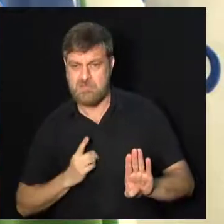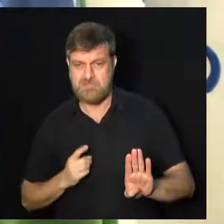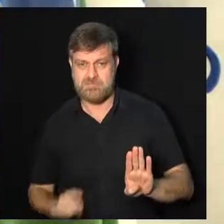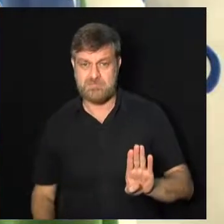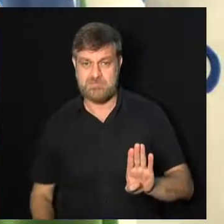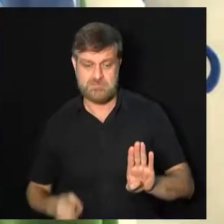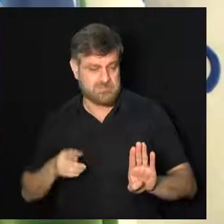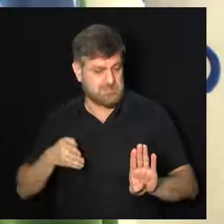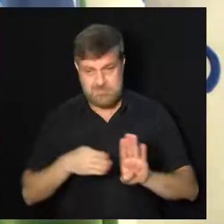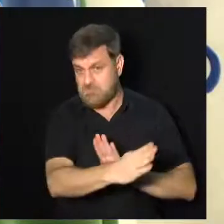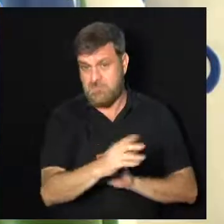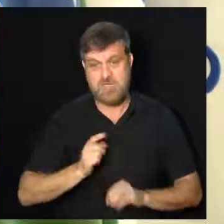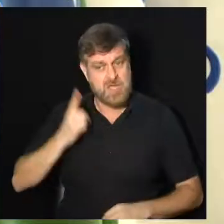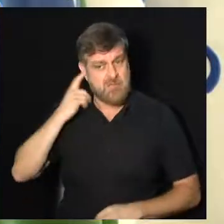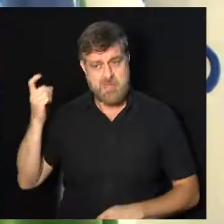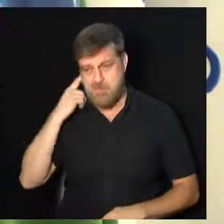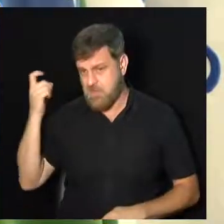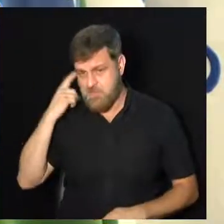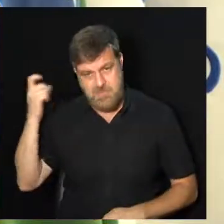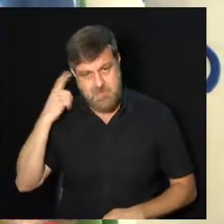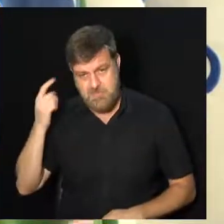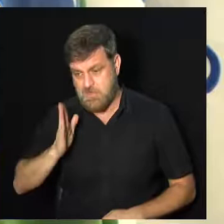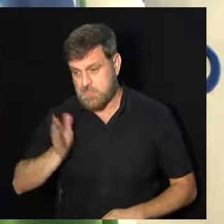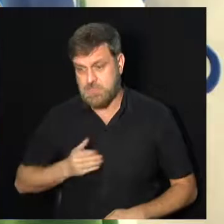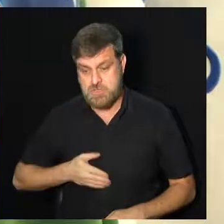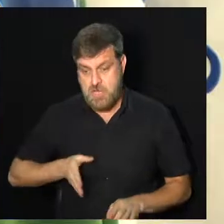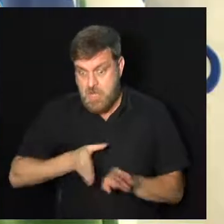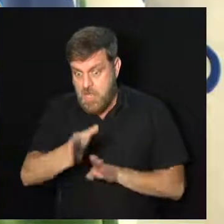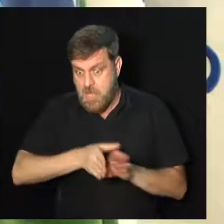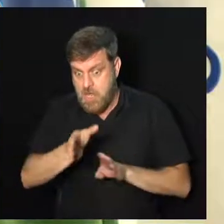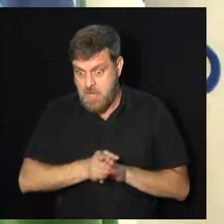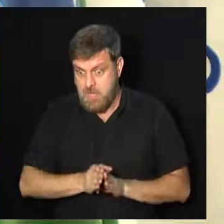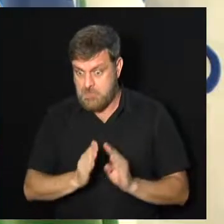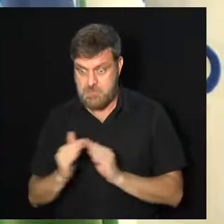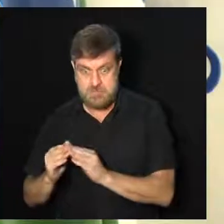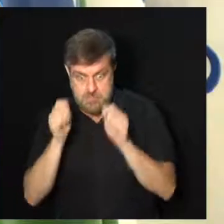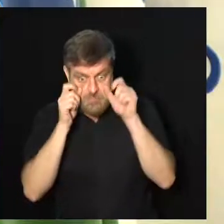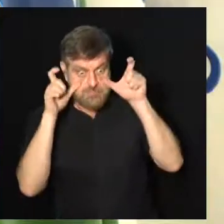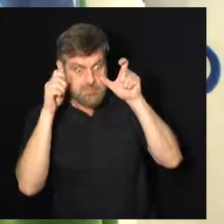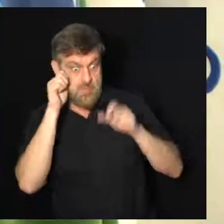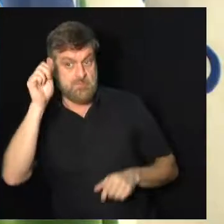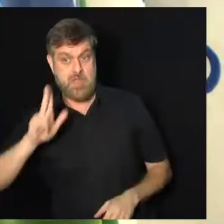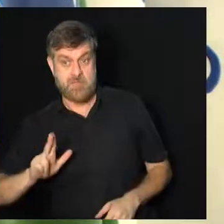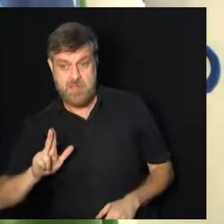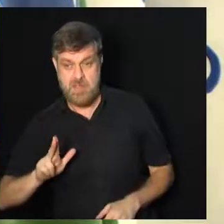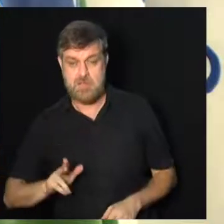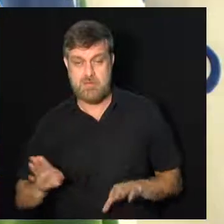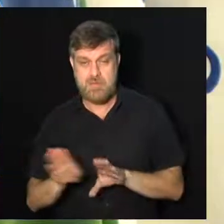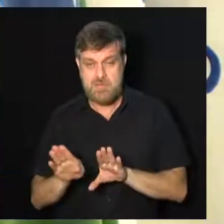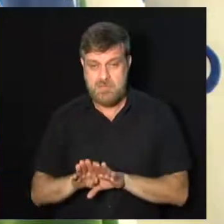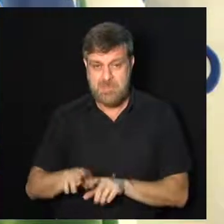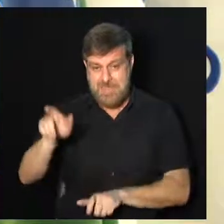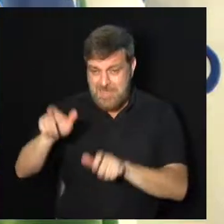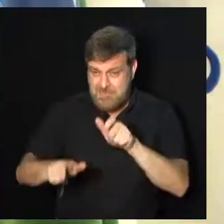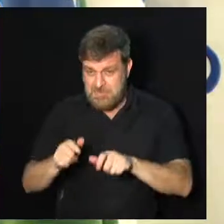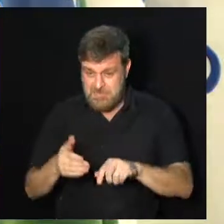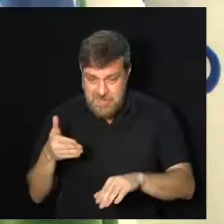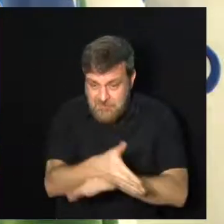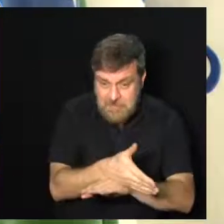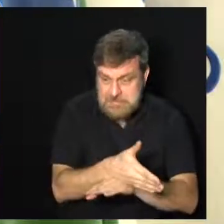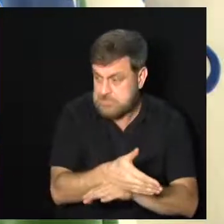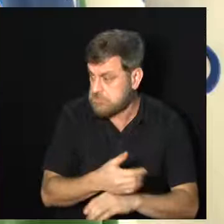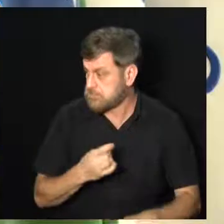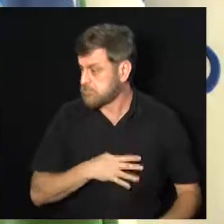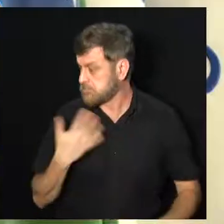alarme, já cumpriu o seu papel. Primeiro que vai alertar o morador, a vizinhança e, obviamente, quem está invadindo vai